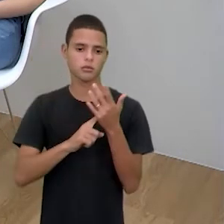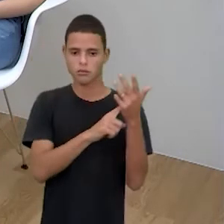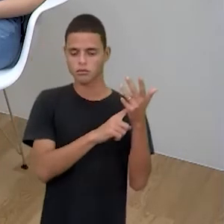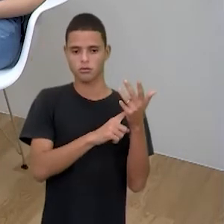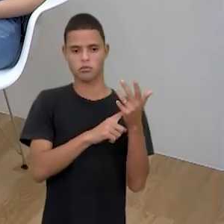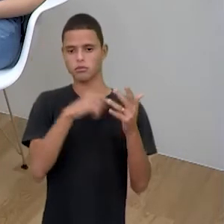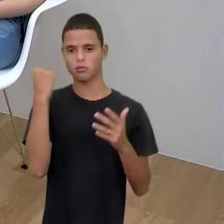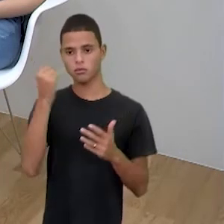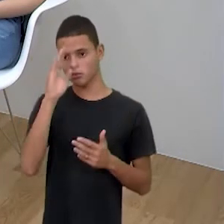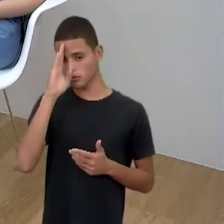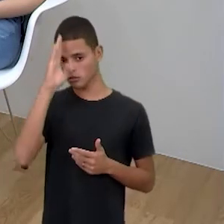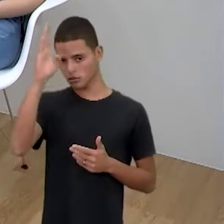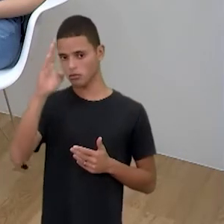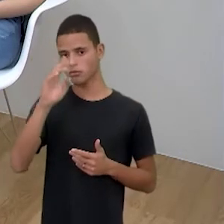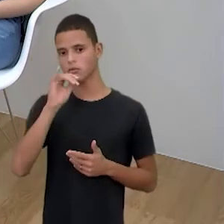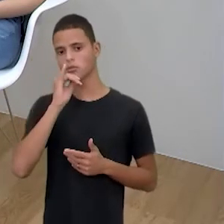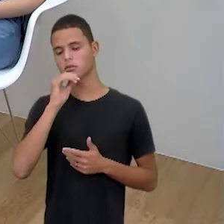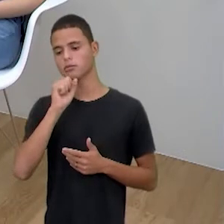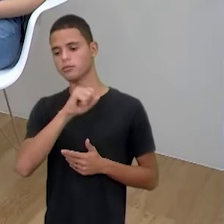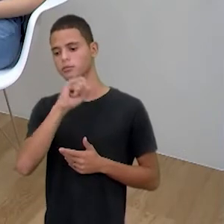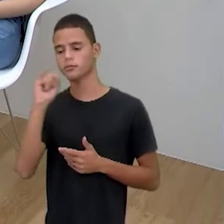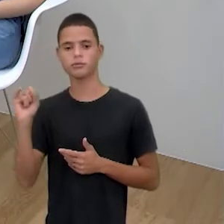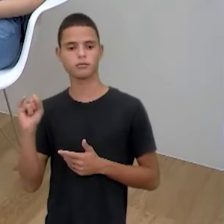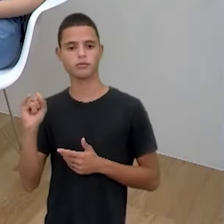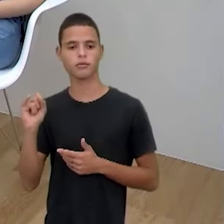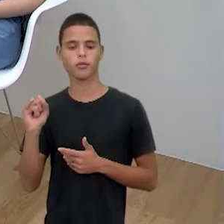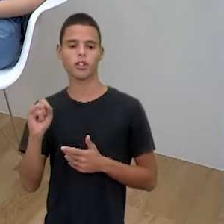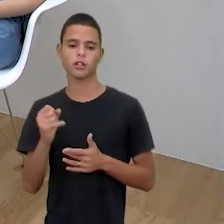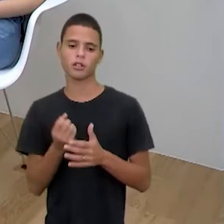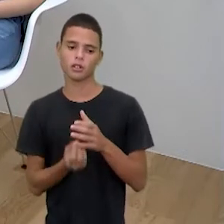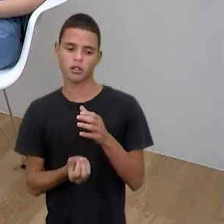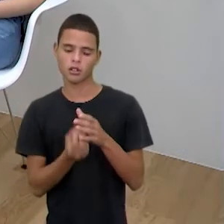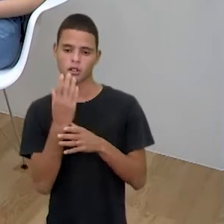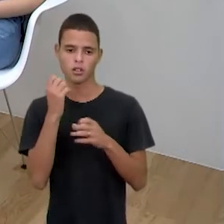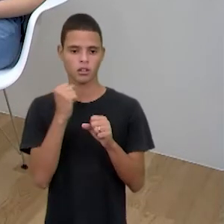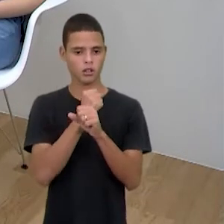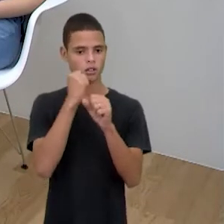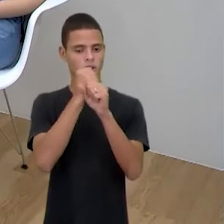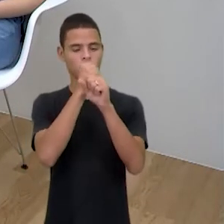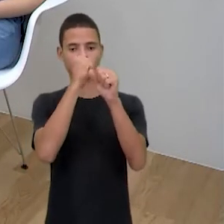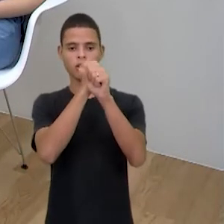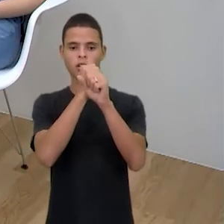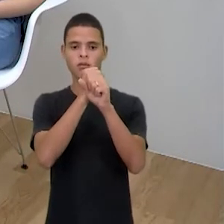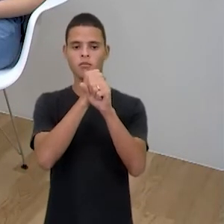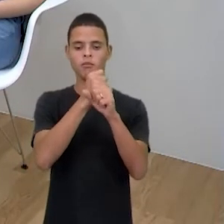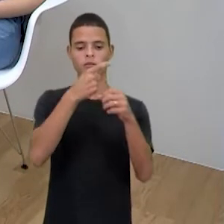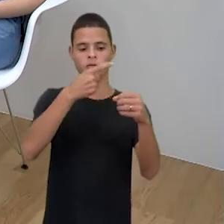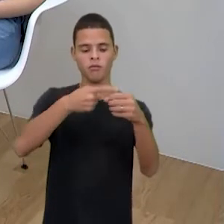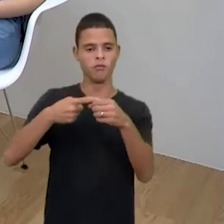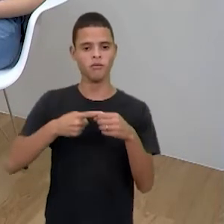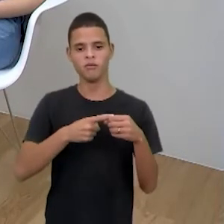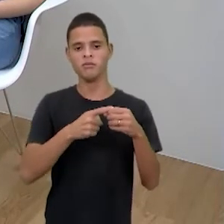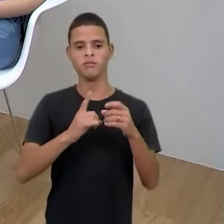diretamente como um fator tecnológico associado à agricultura. Perfeito, né? E aí justamente, né, a gente então retomando